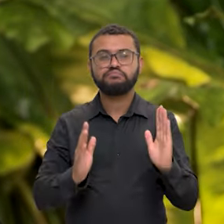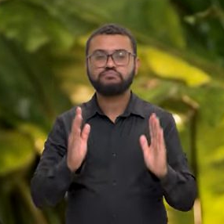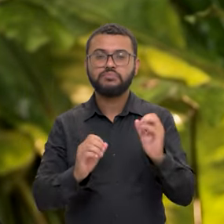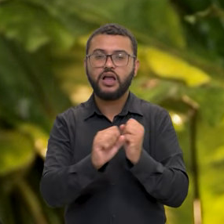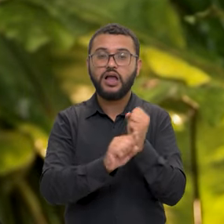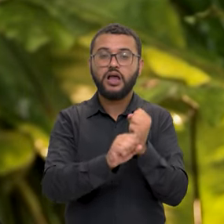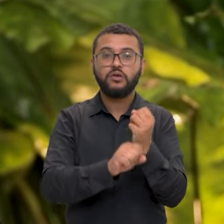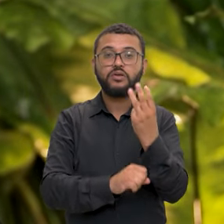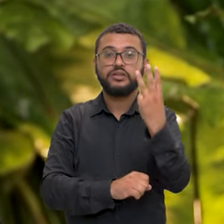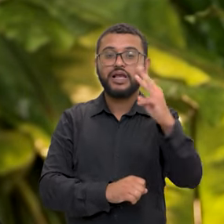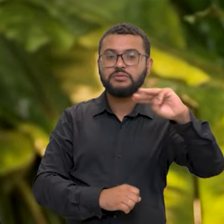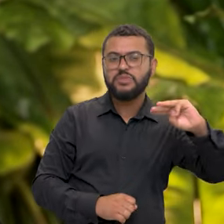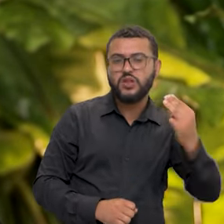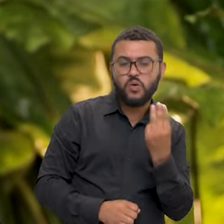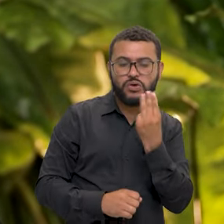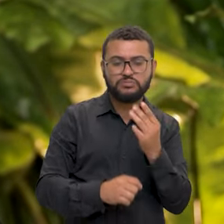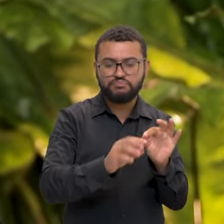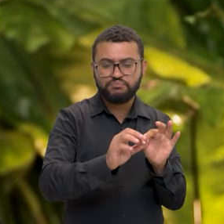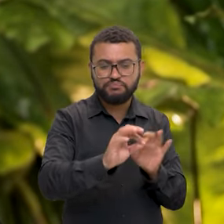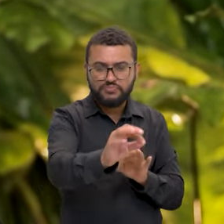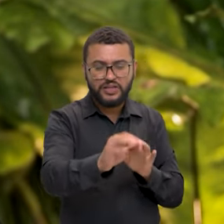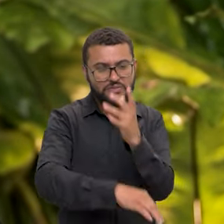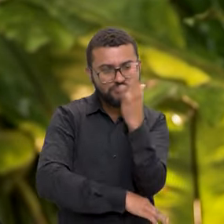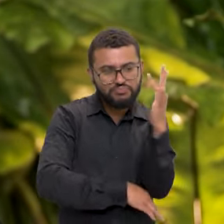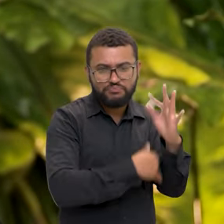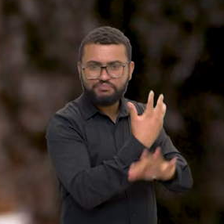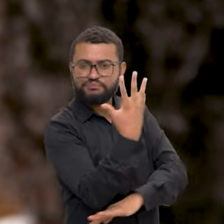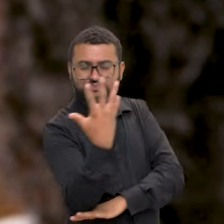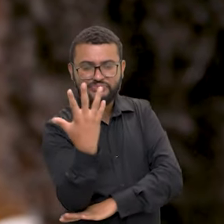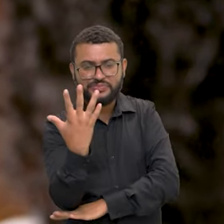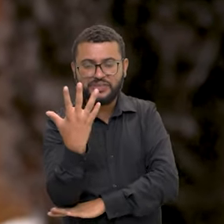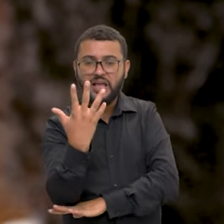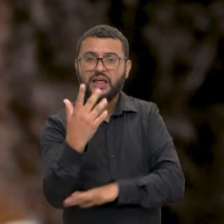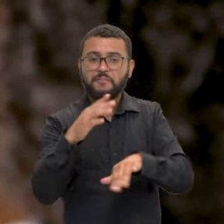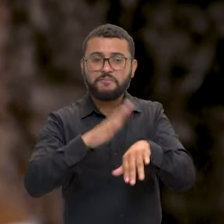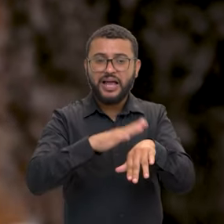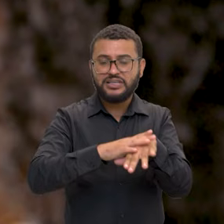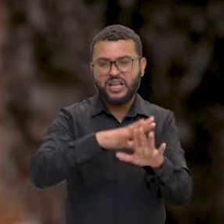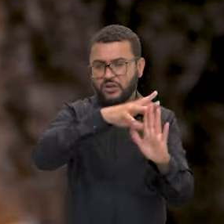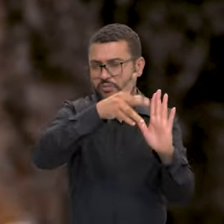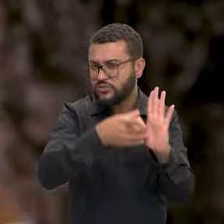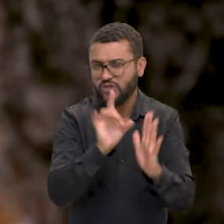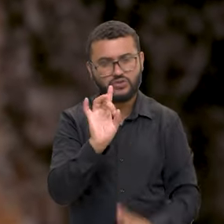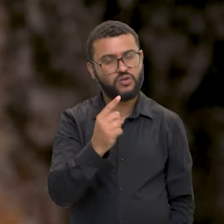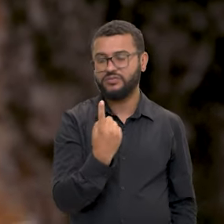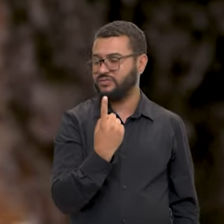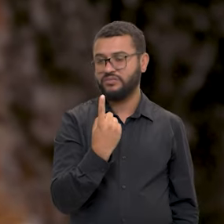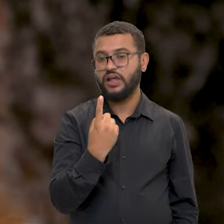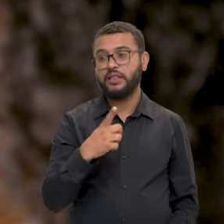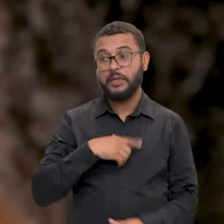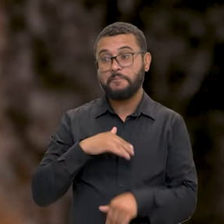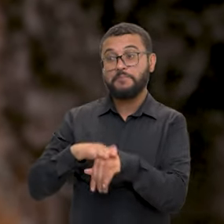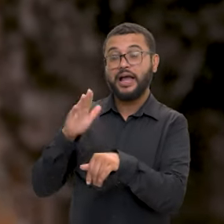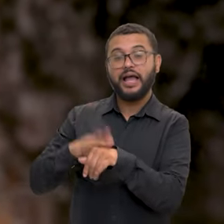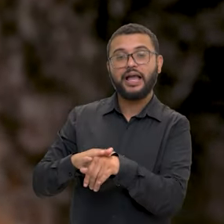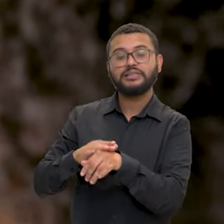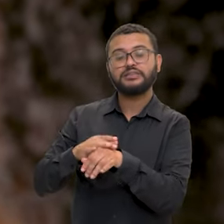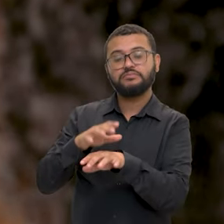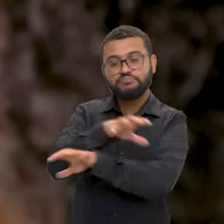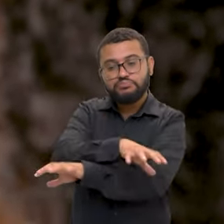dos biomas brasileiros. Nós temos seis biomas terrestres, super mega diversos em espécies vivas,